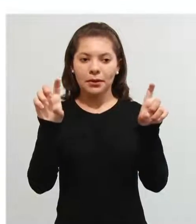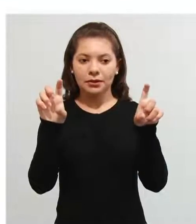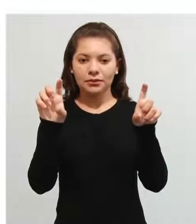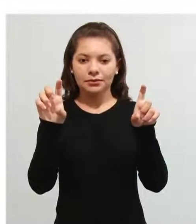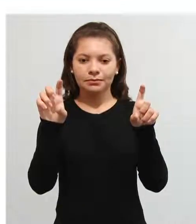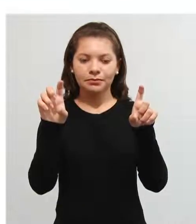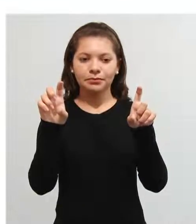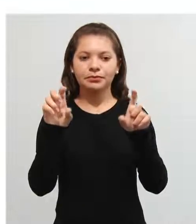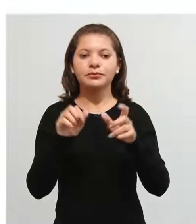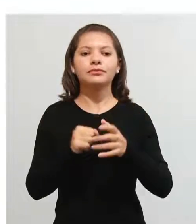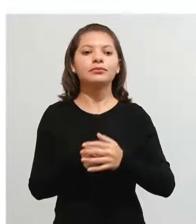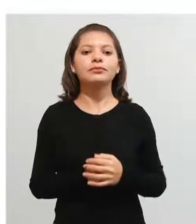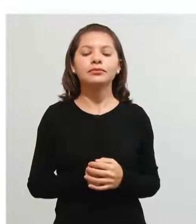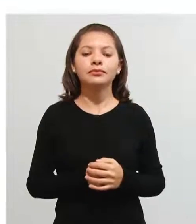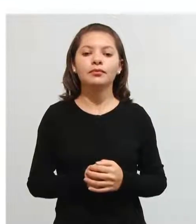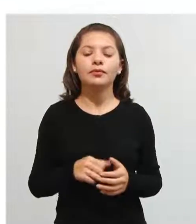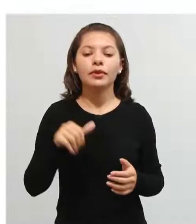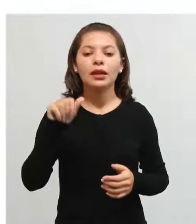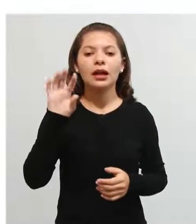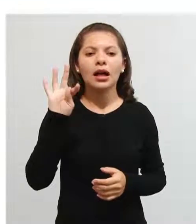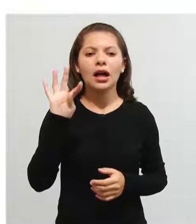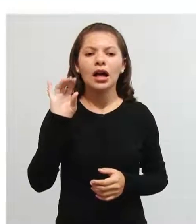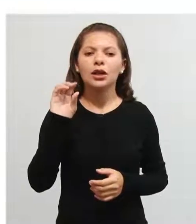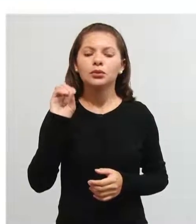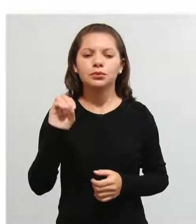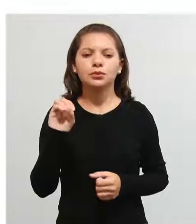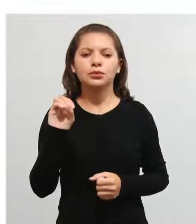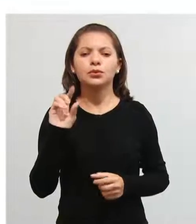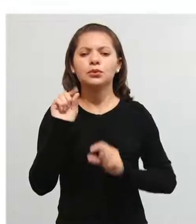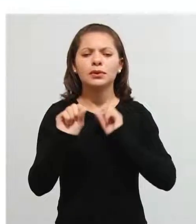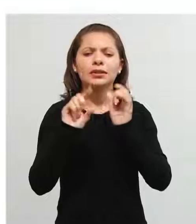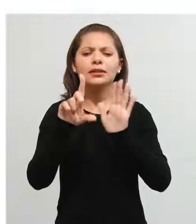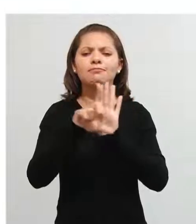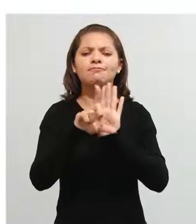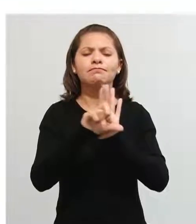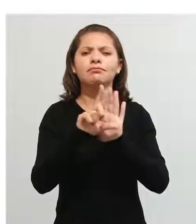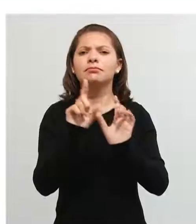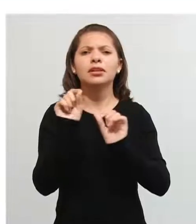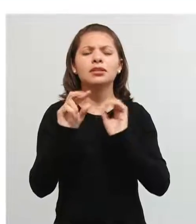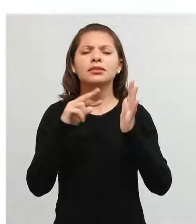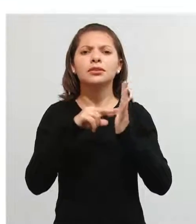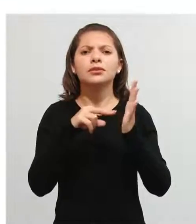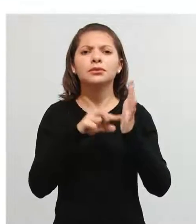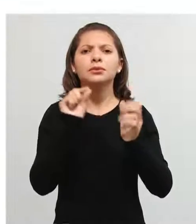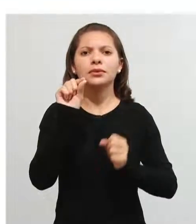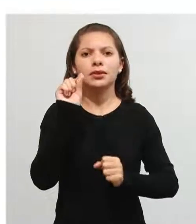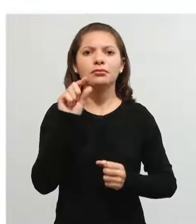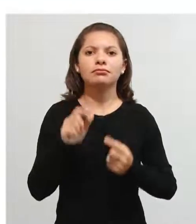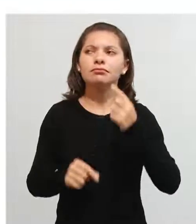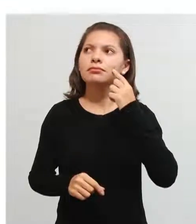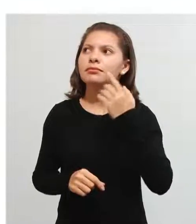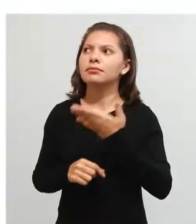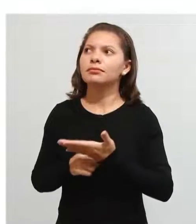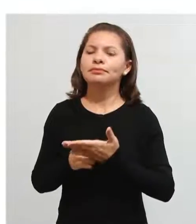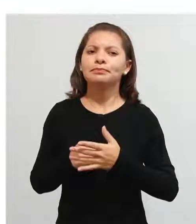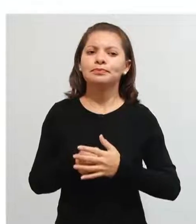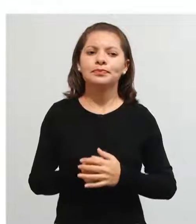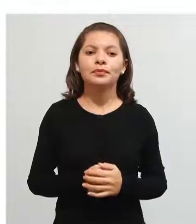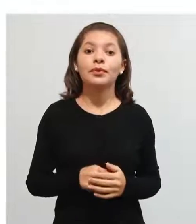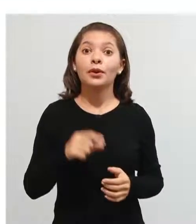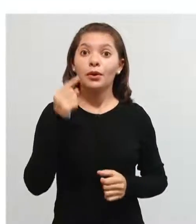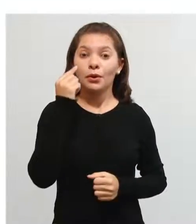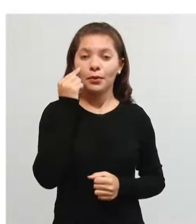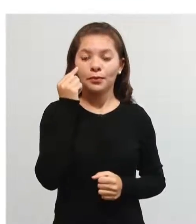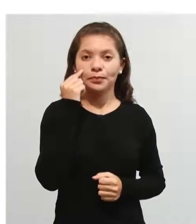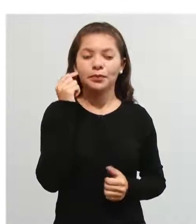que não constitua sanção por ato ilícito. O que o legislador quer dizer ao trazer essa expressão? Olha só, o dever